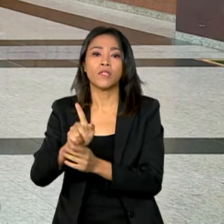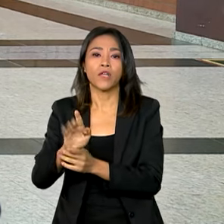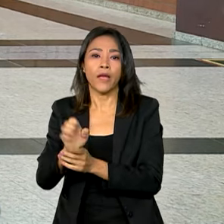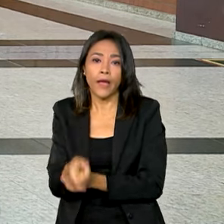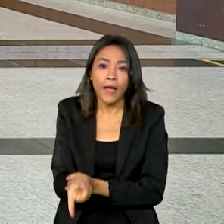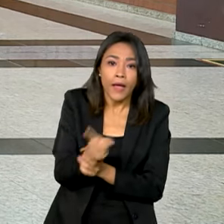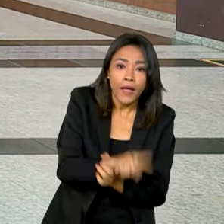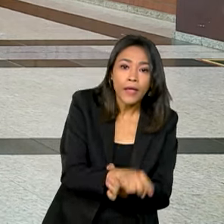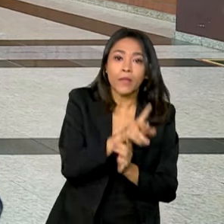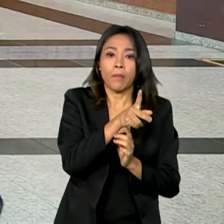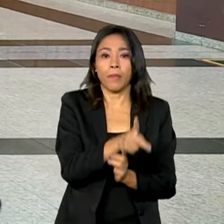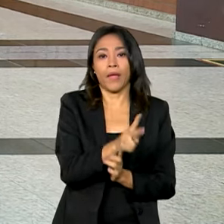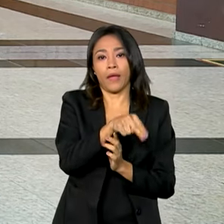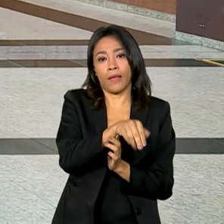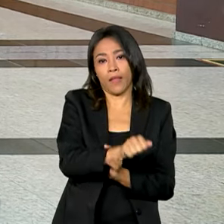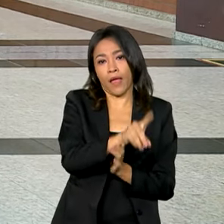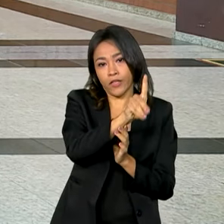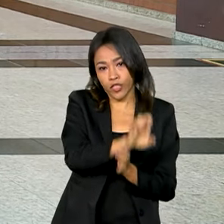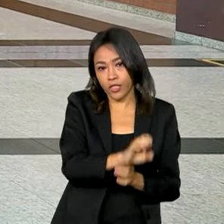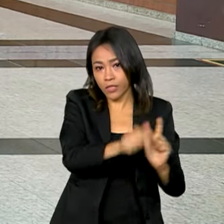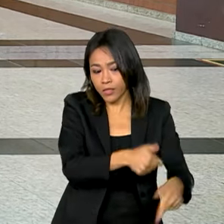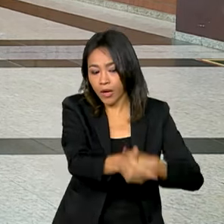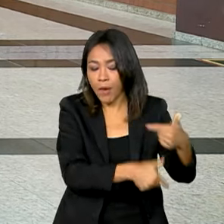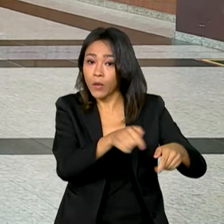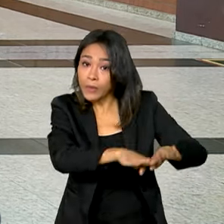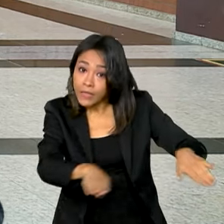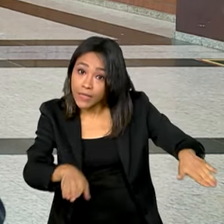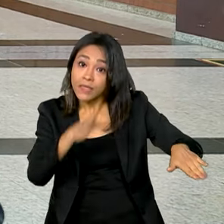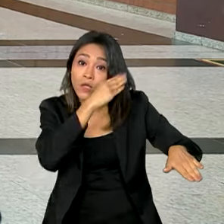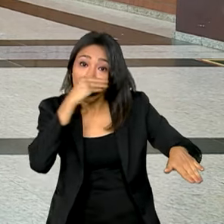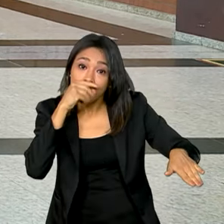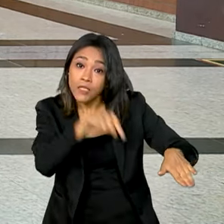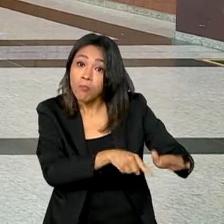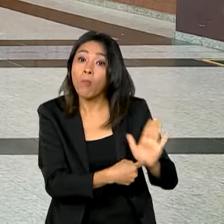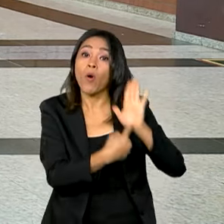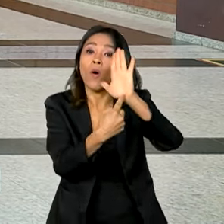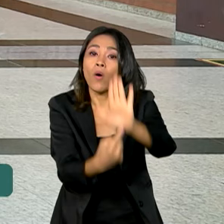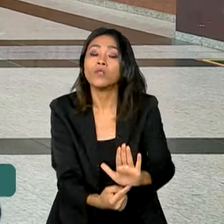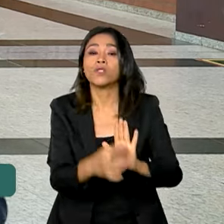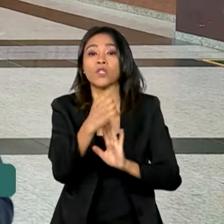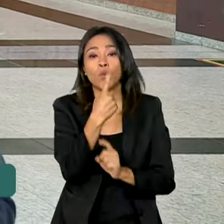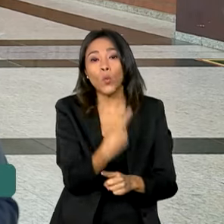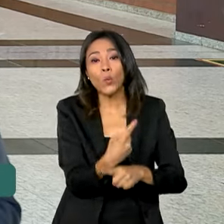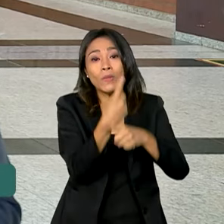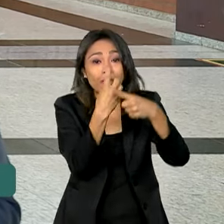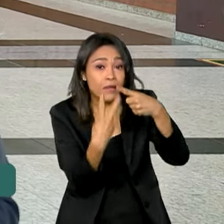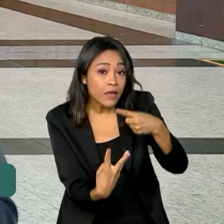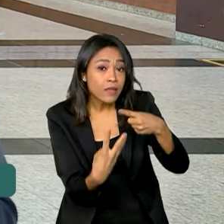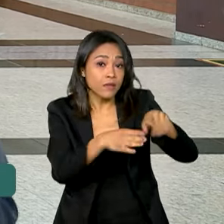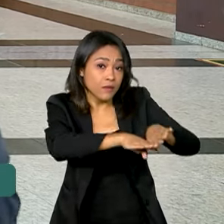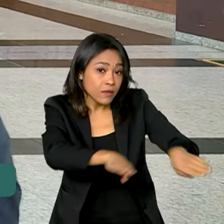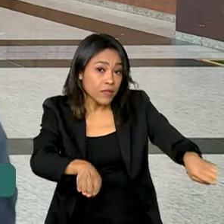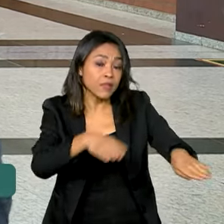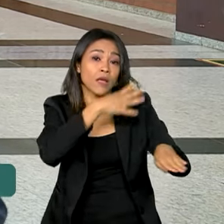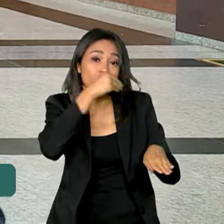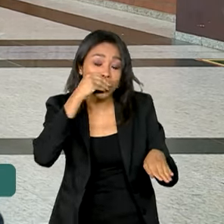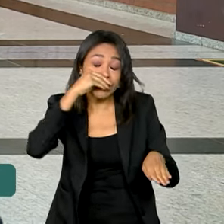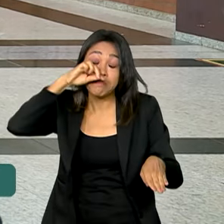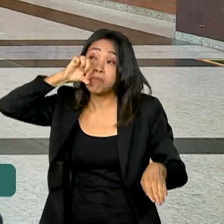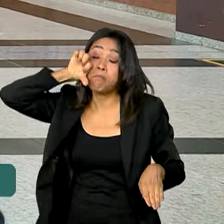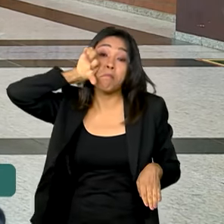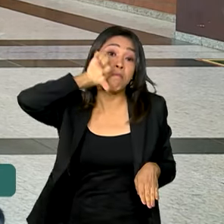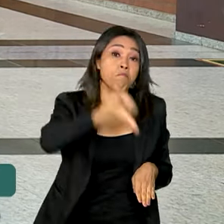Contínua Trabalho de Crianças e Adolescentes também revelam que mais de um terço das crianças e adolescentes exercem as